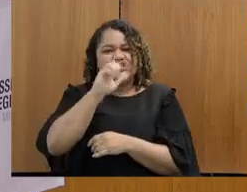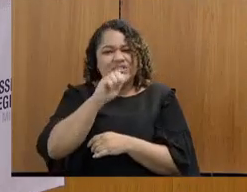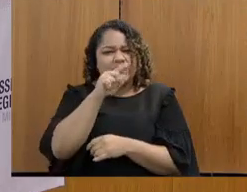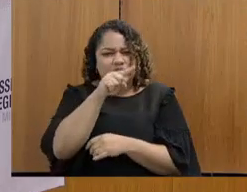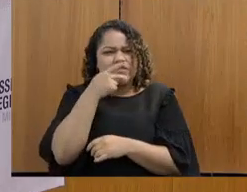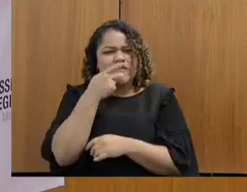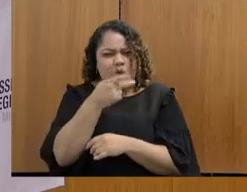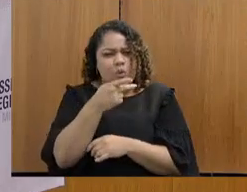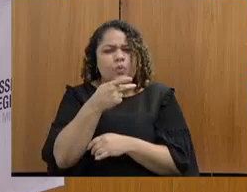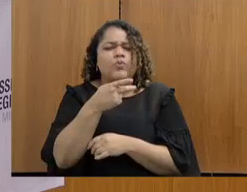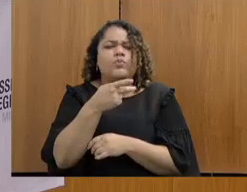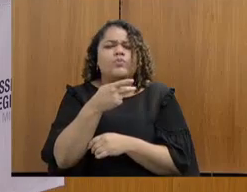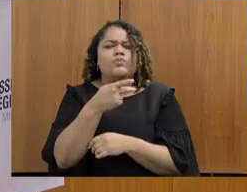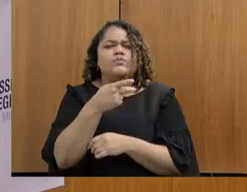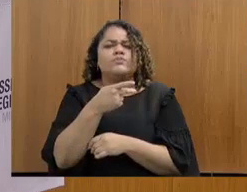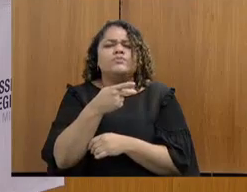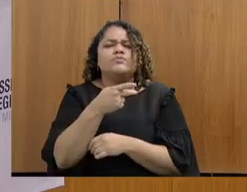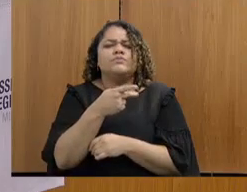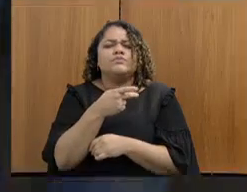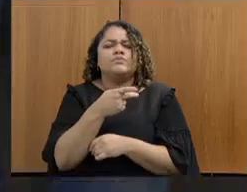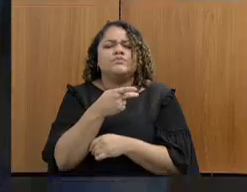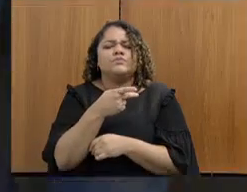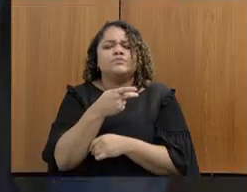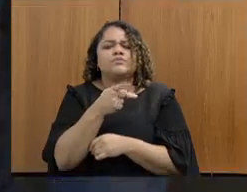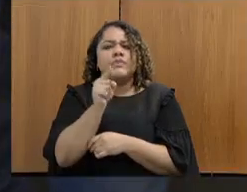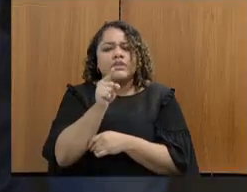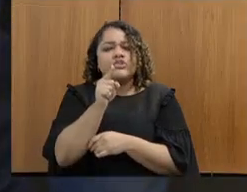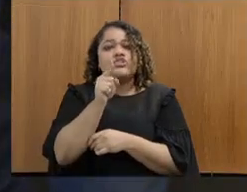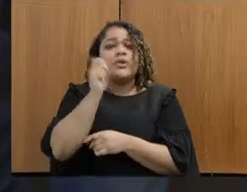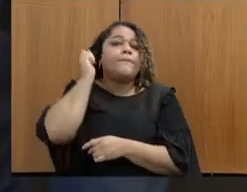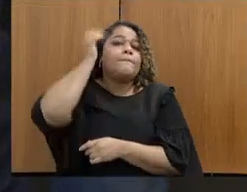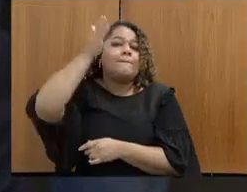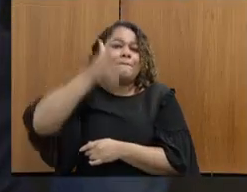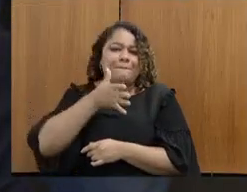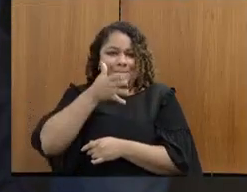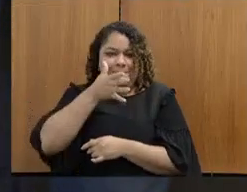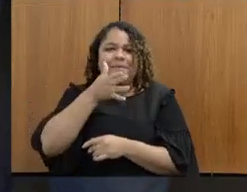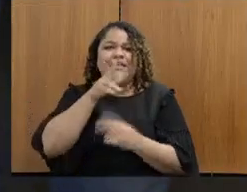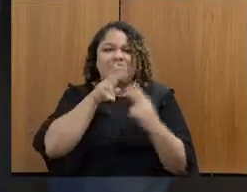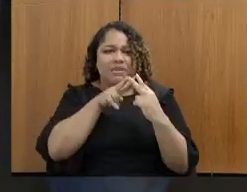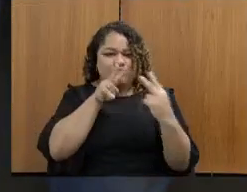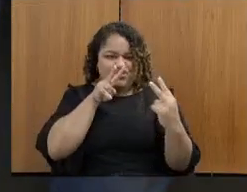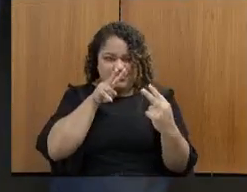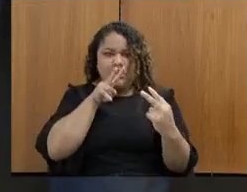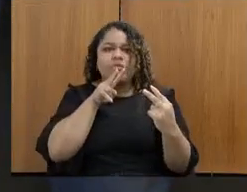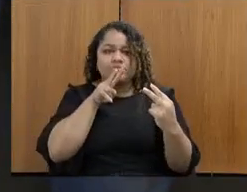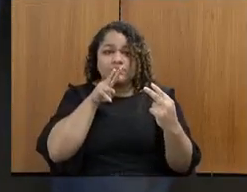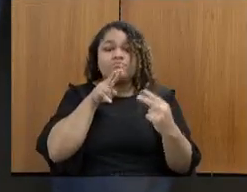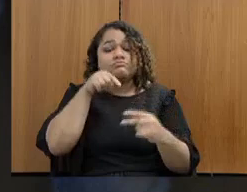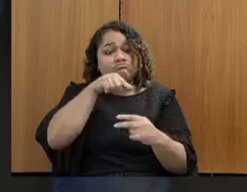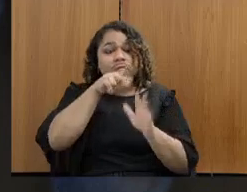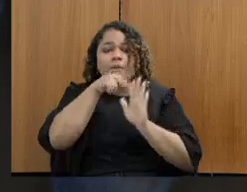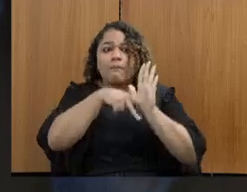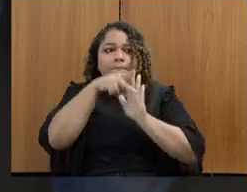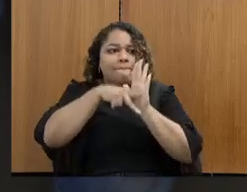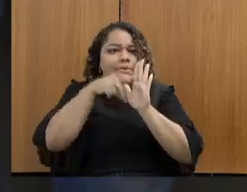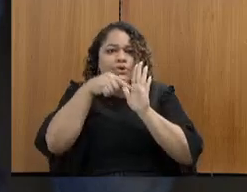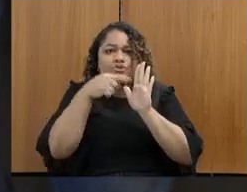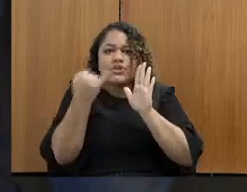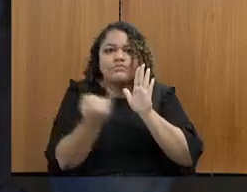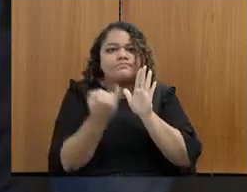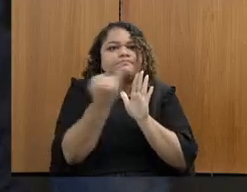questão é do plantão digital acredito que esse é sim um projeto extremamente